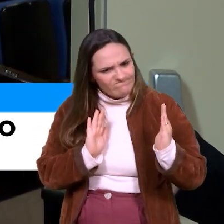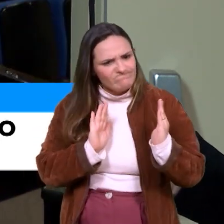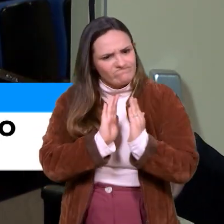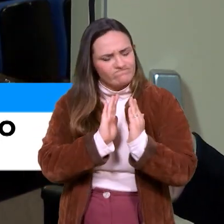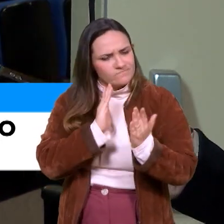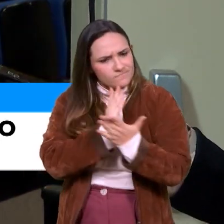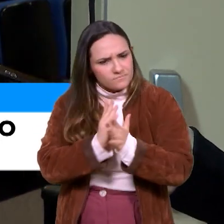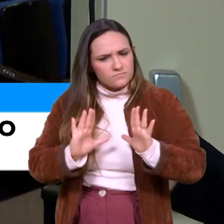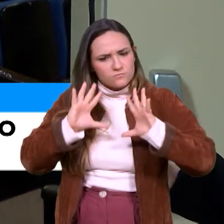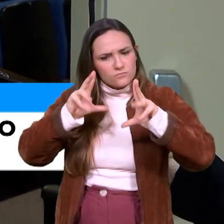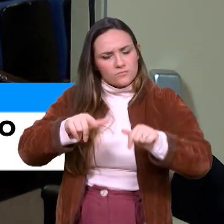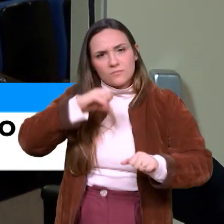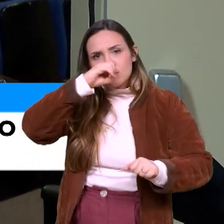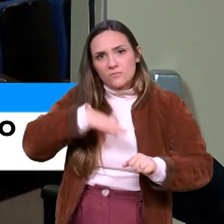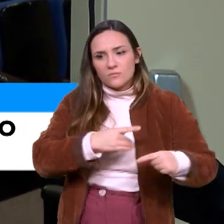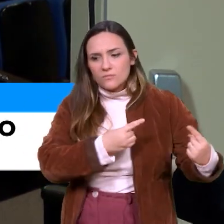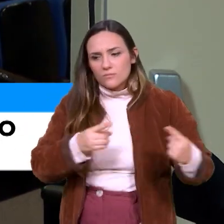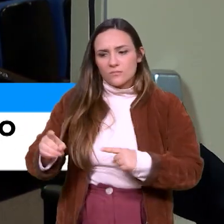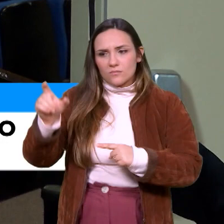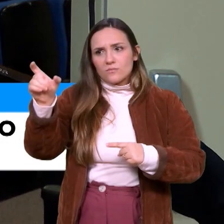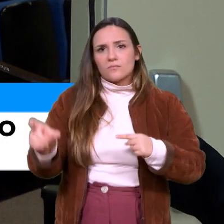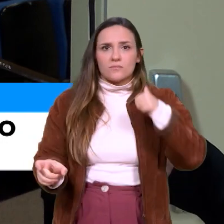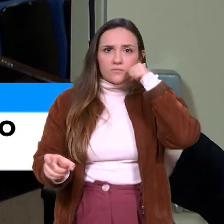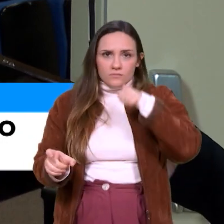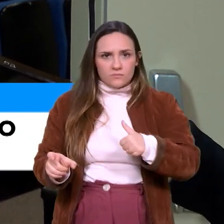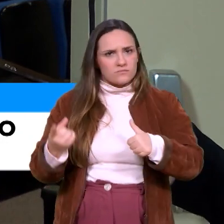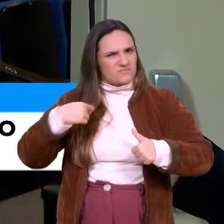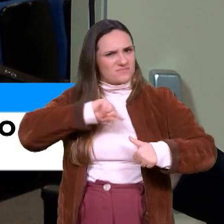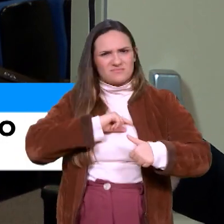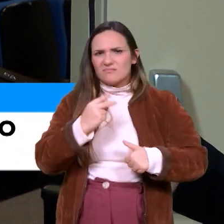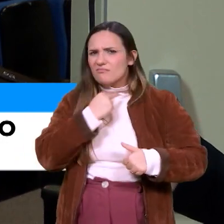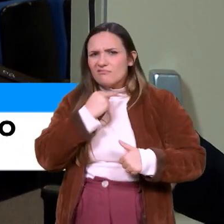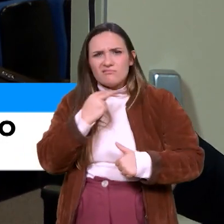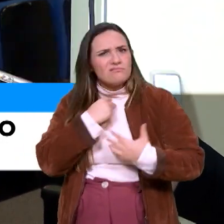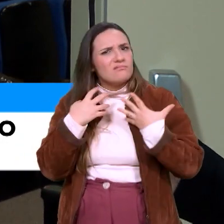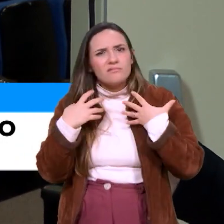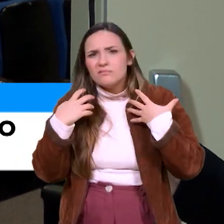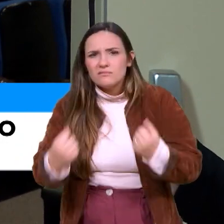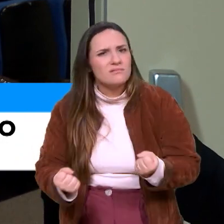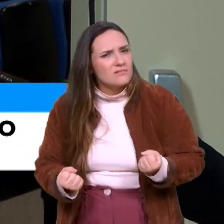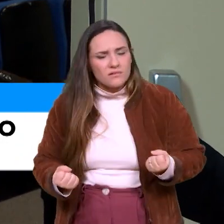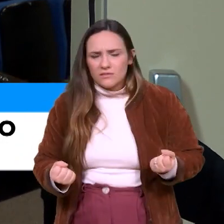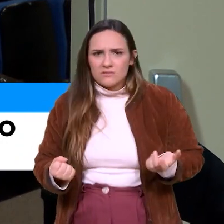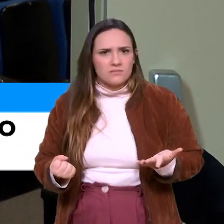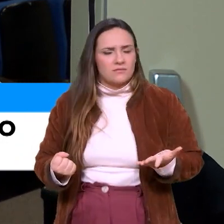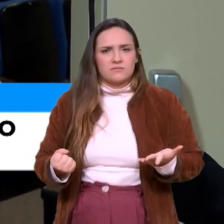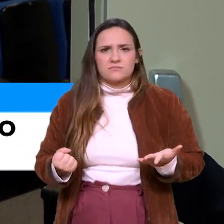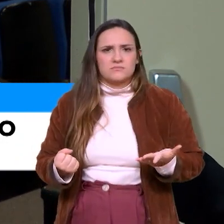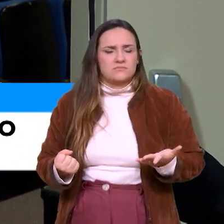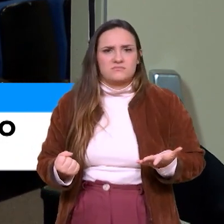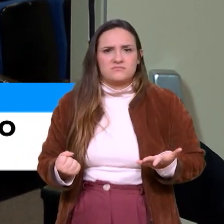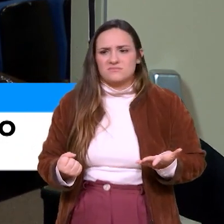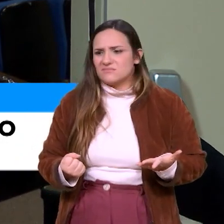realmente fazer o combate à violência, né, contra as nossas mulheres. Nós não podemos mais